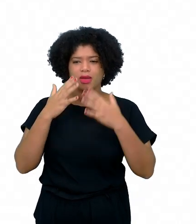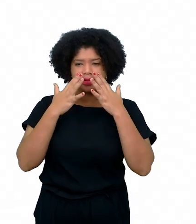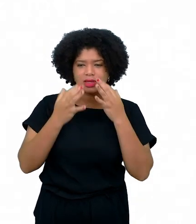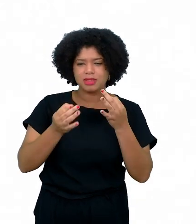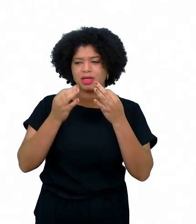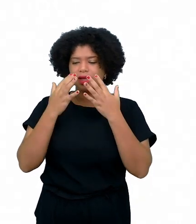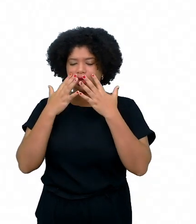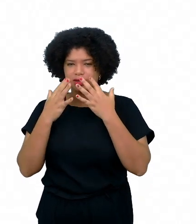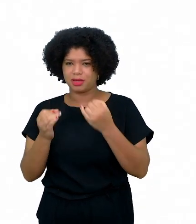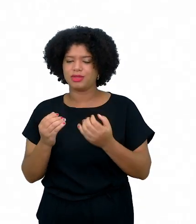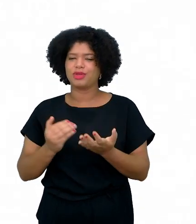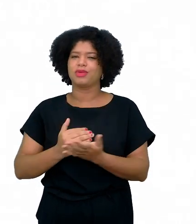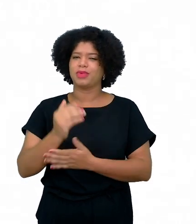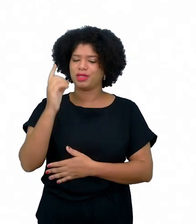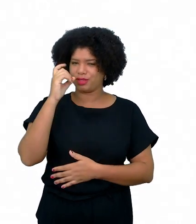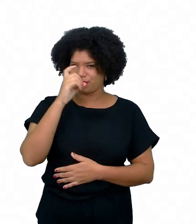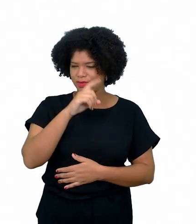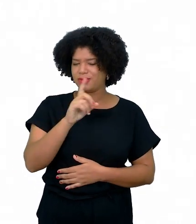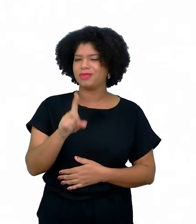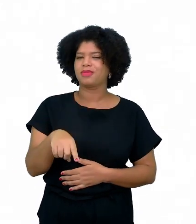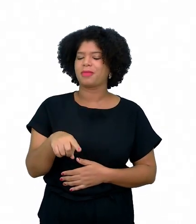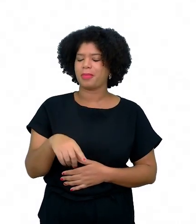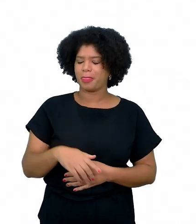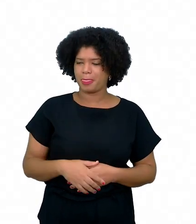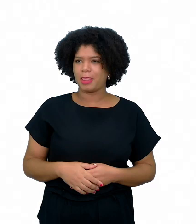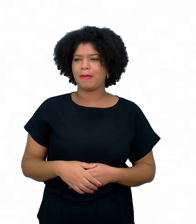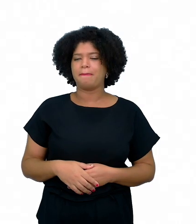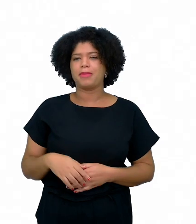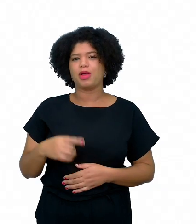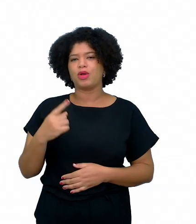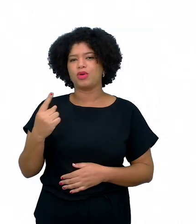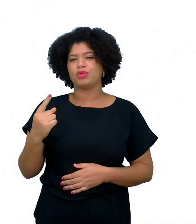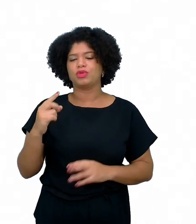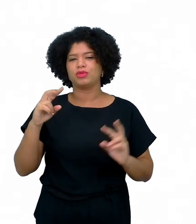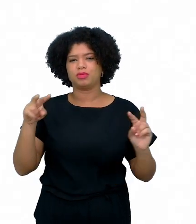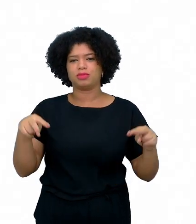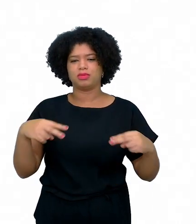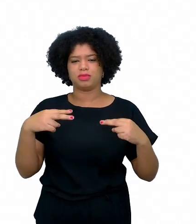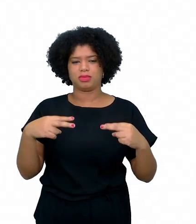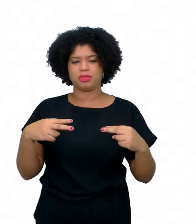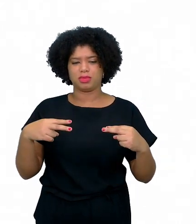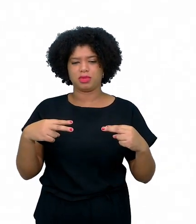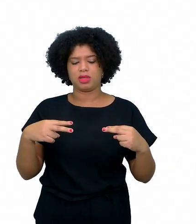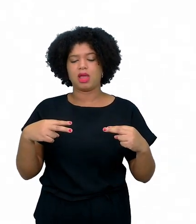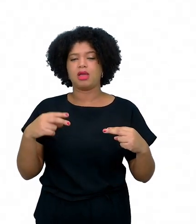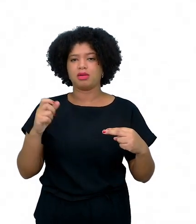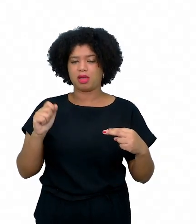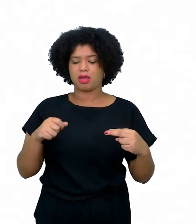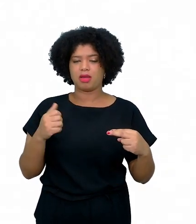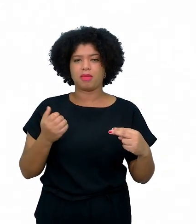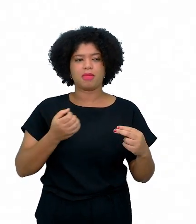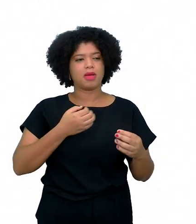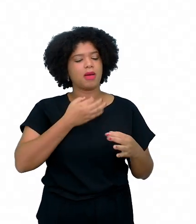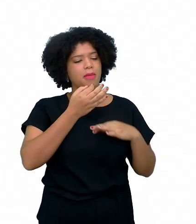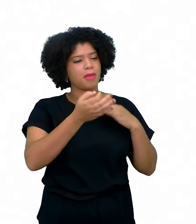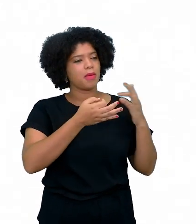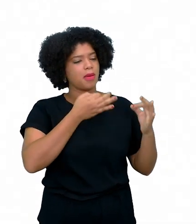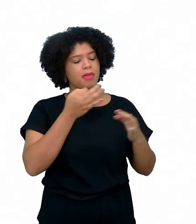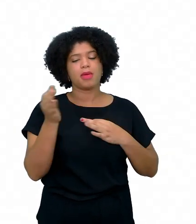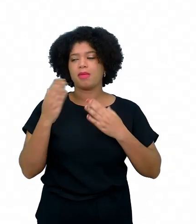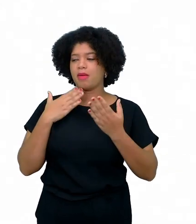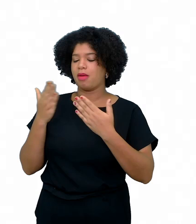ou outro. No início foi um pouco difícil, né? Eu deixava um olhando para o outro, quanto é importante os estudantes se olharem,